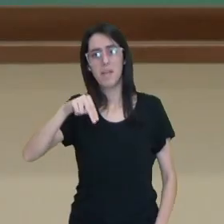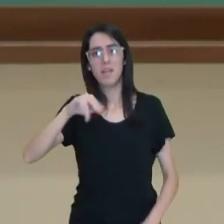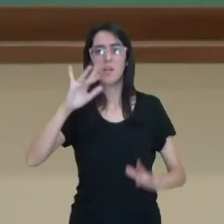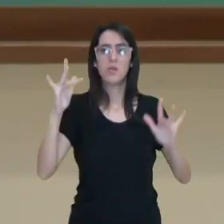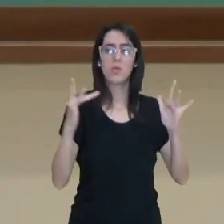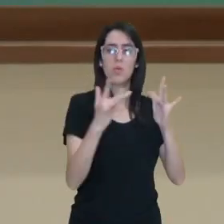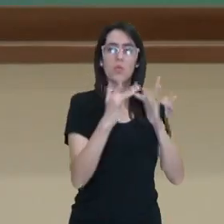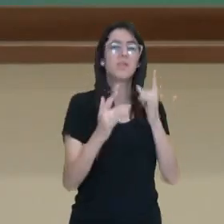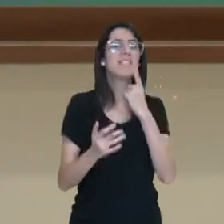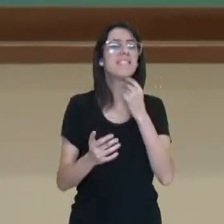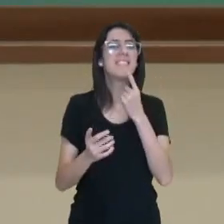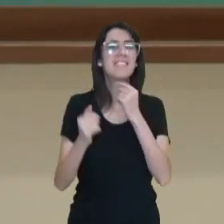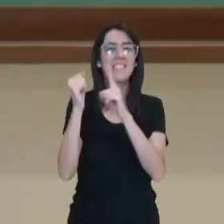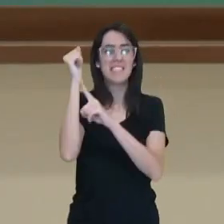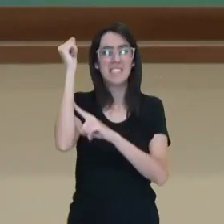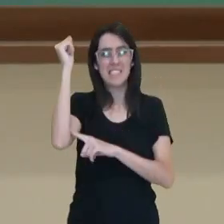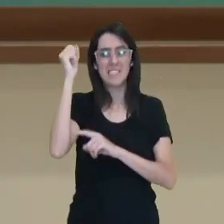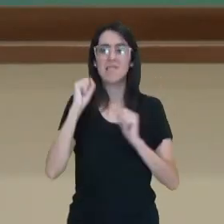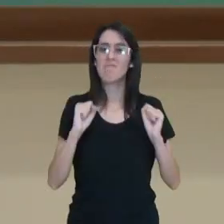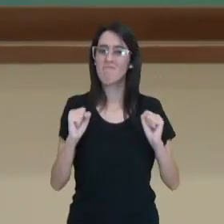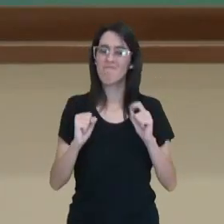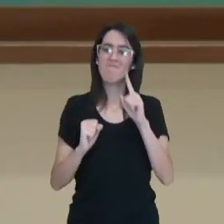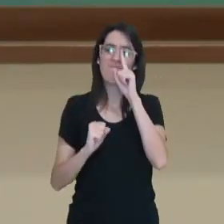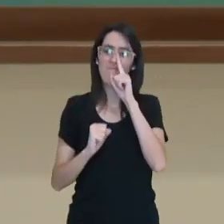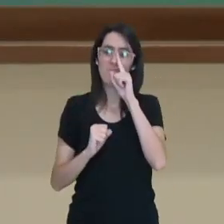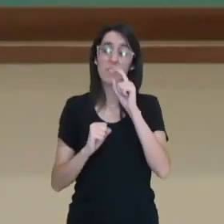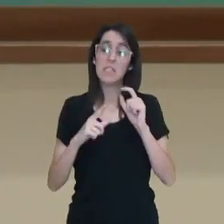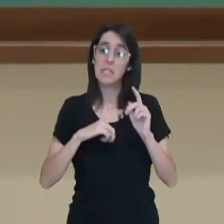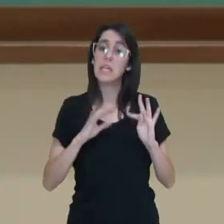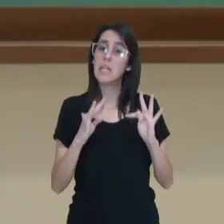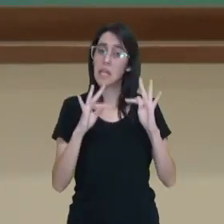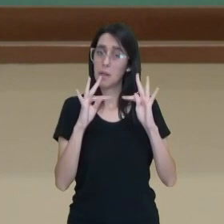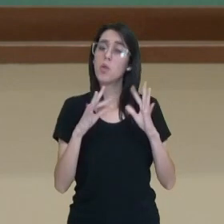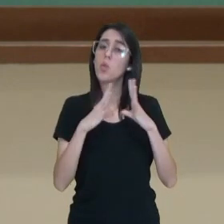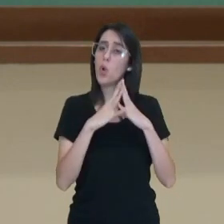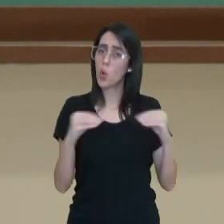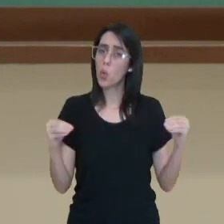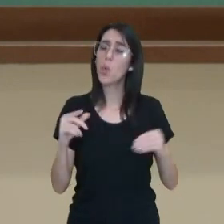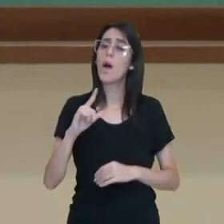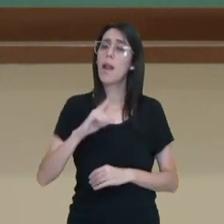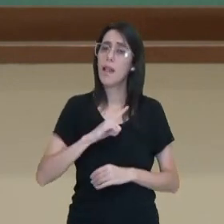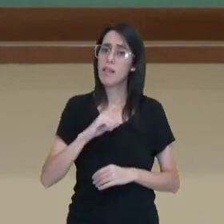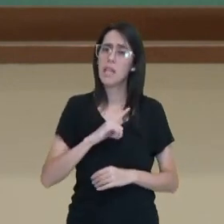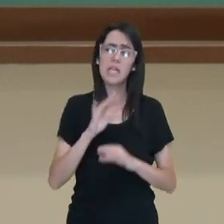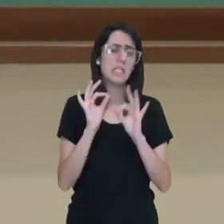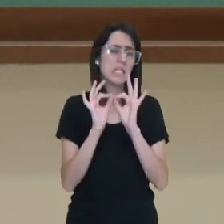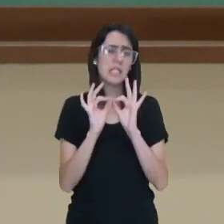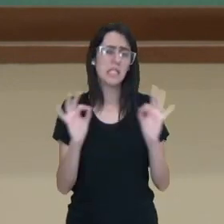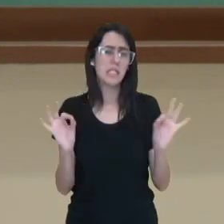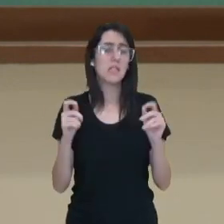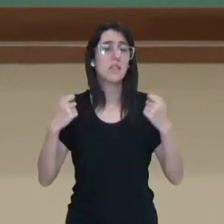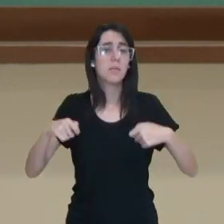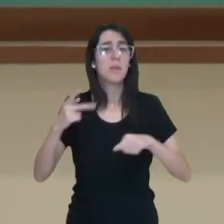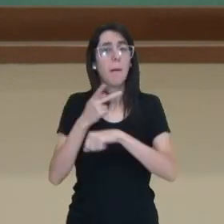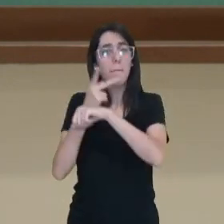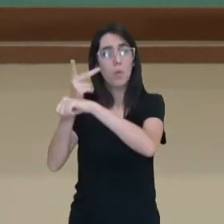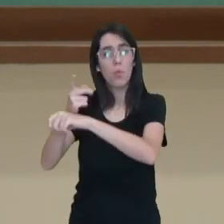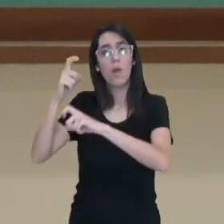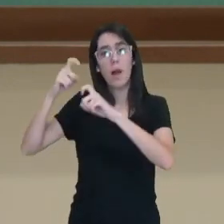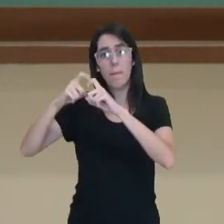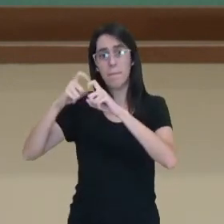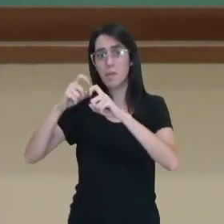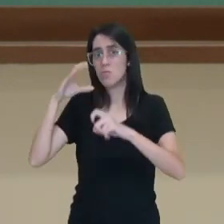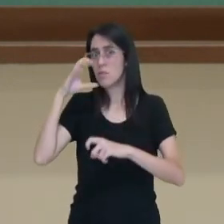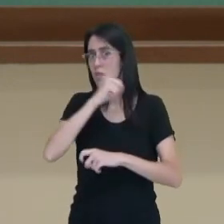exemplo, né? Com a circulação sanguínea. Ela tem tratamento, tem cura, é relativamente simples, basta que se procure atendimento médico a